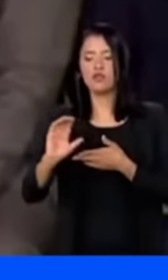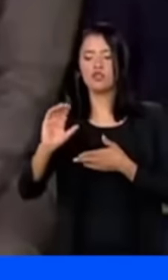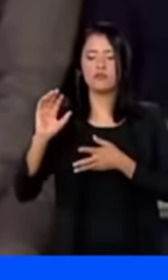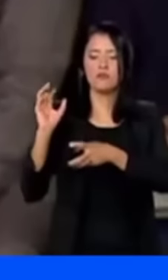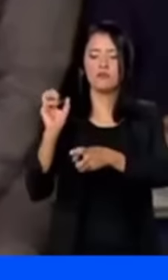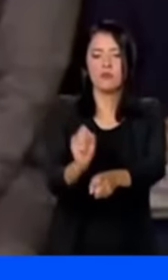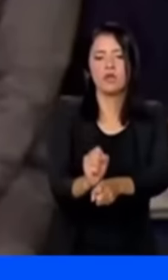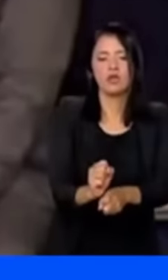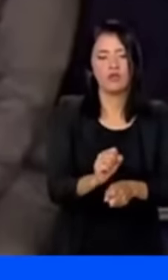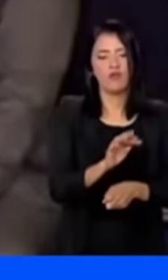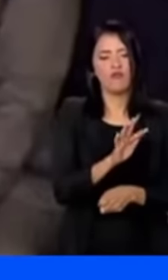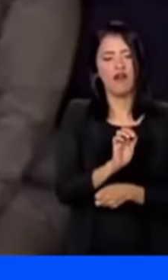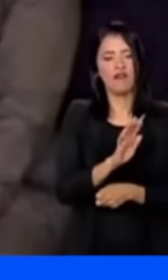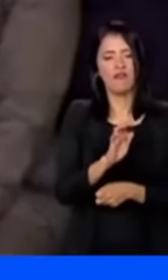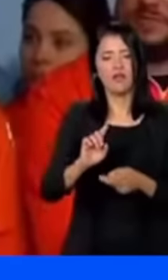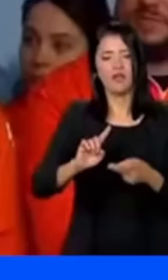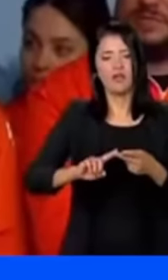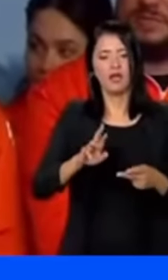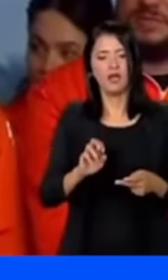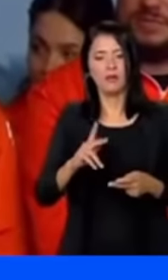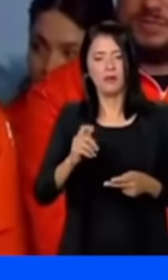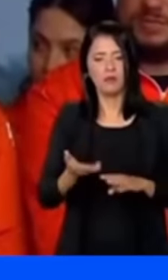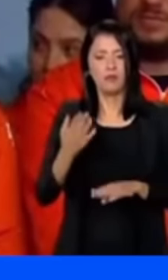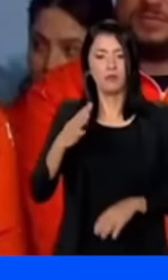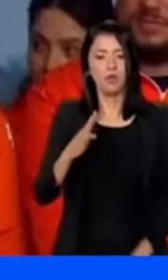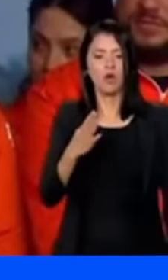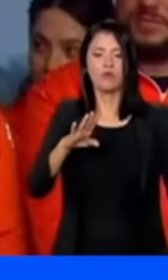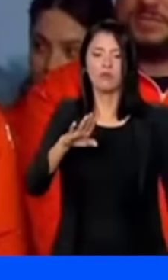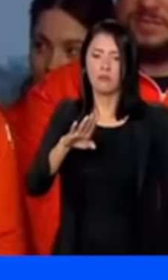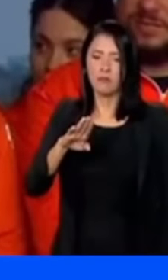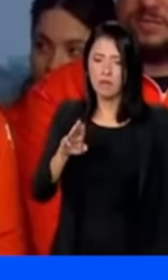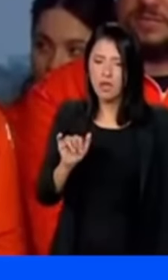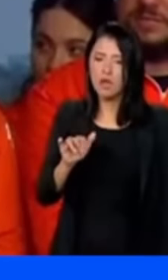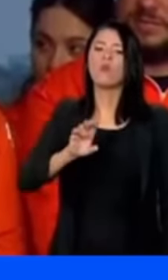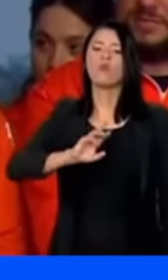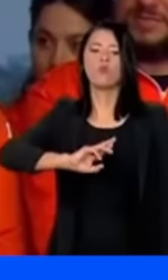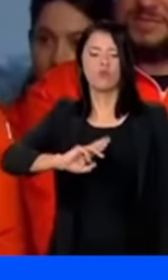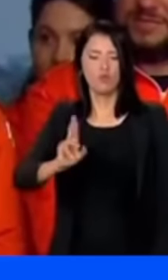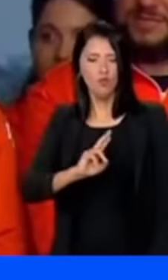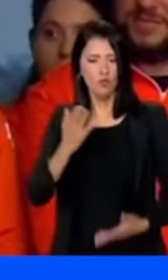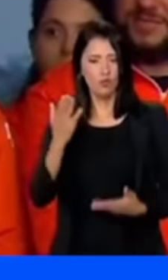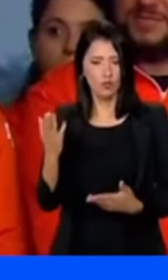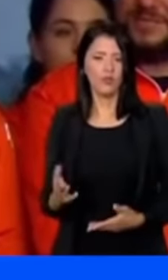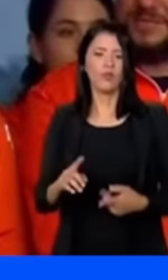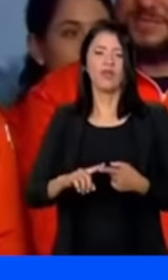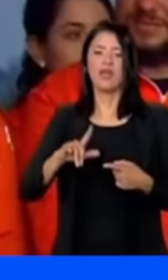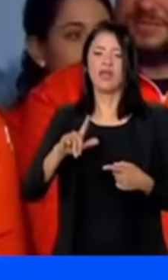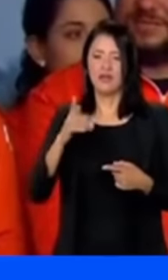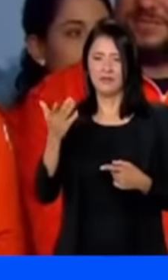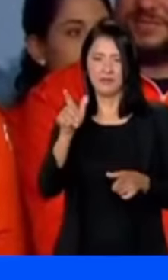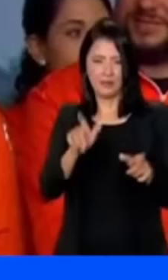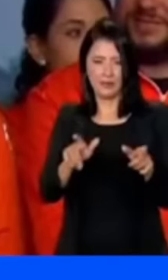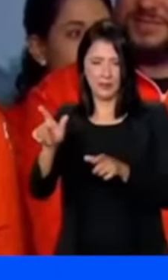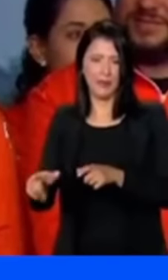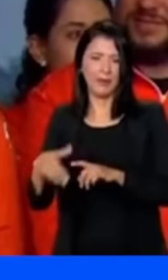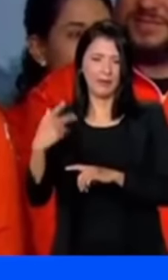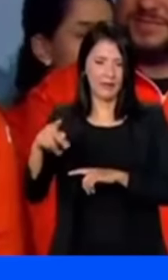Repar, são mais de 4 bilhões de reais, Gleice, Zeca, investidos no